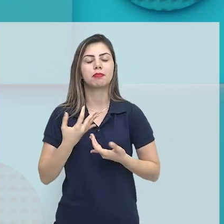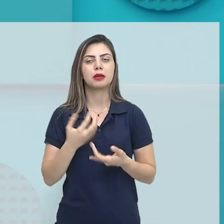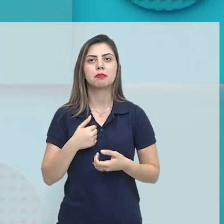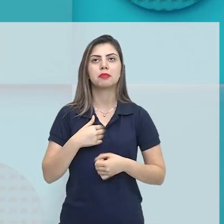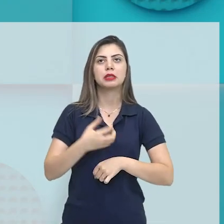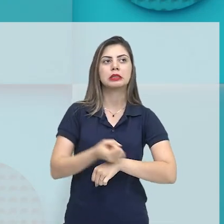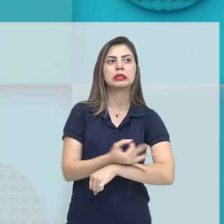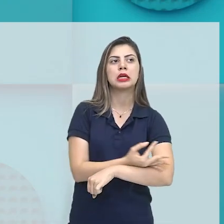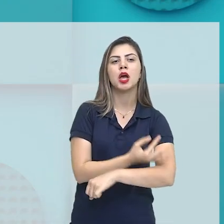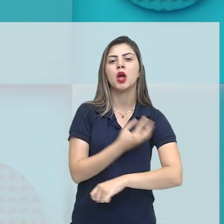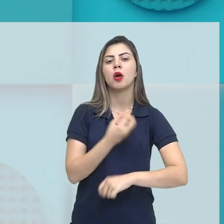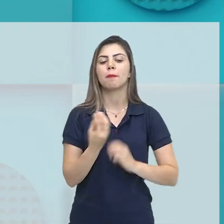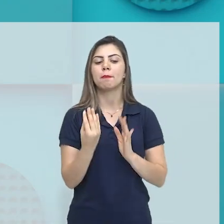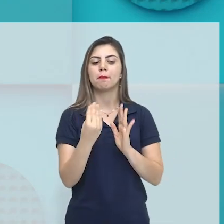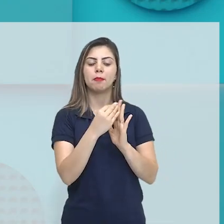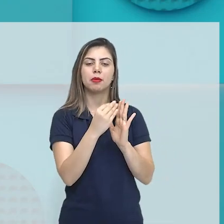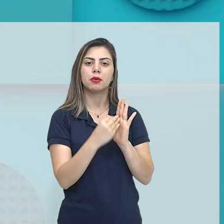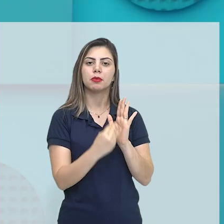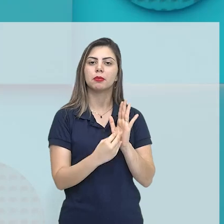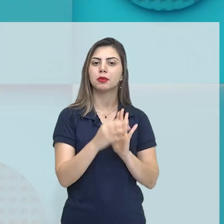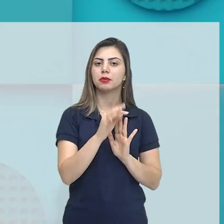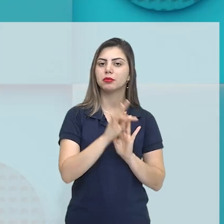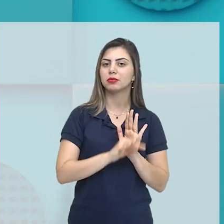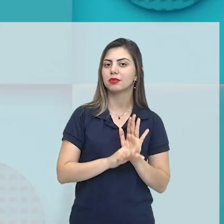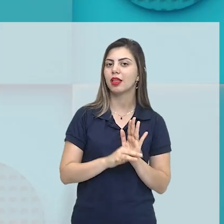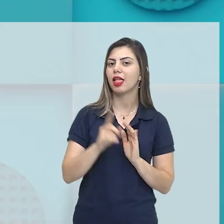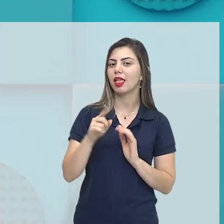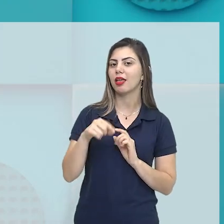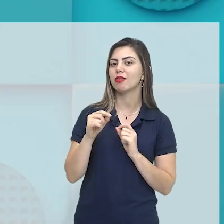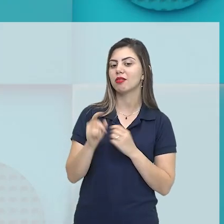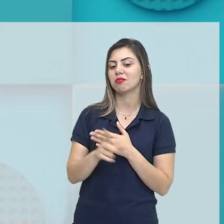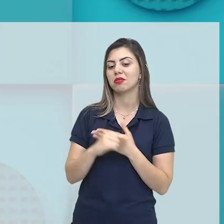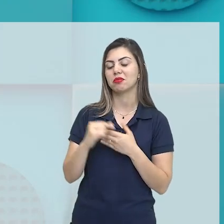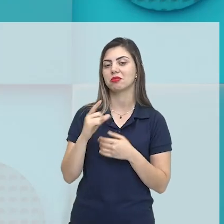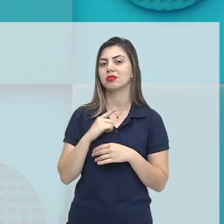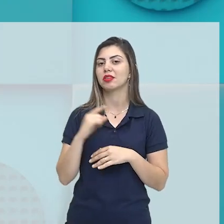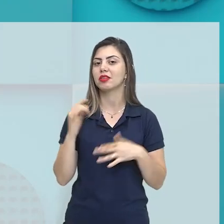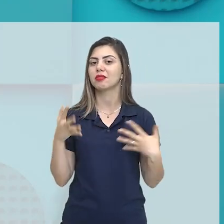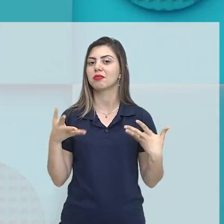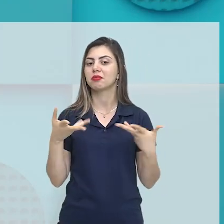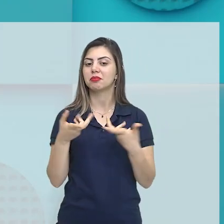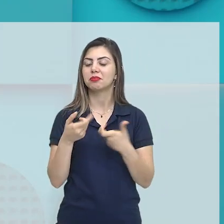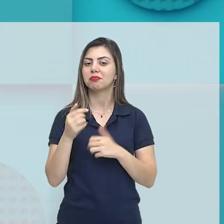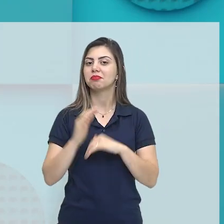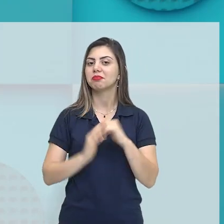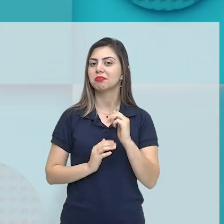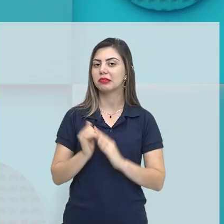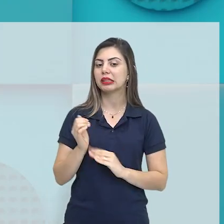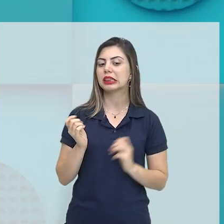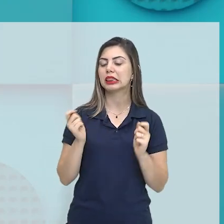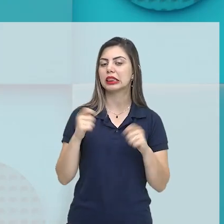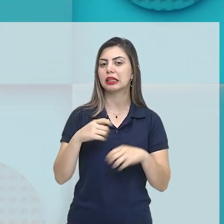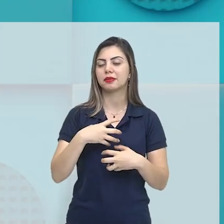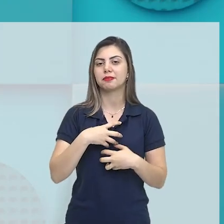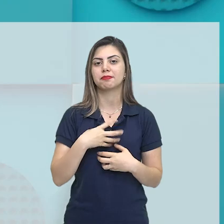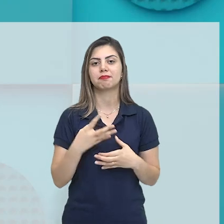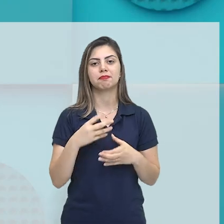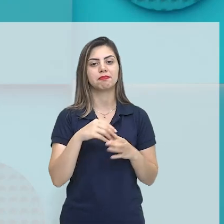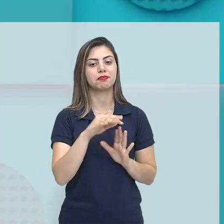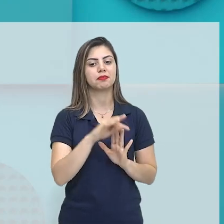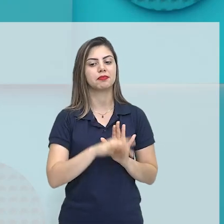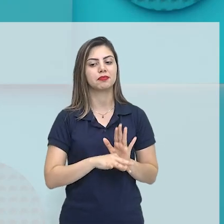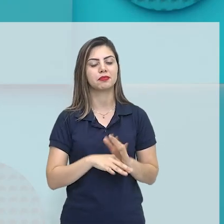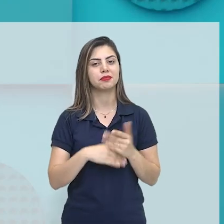as suas emoções, ele tem um talento e ele vai colocar essa emoção no texto. E aí ele vai